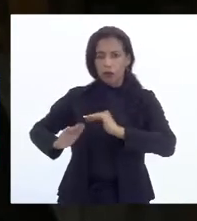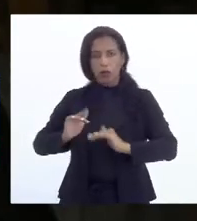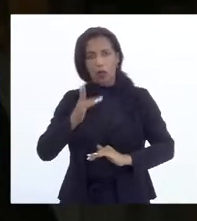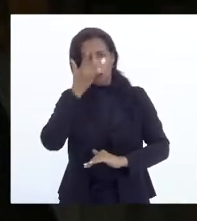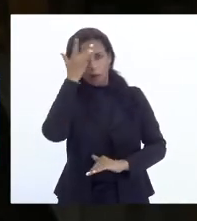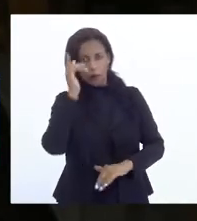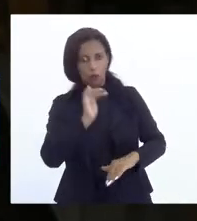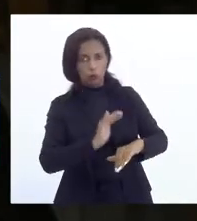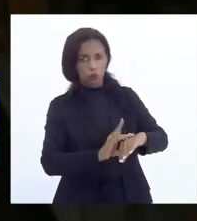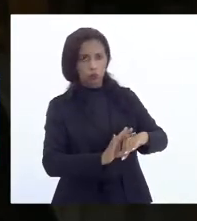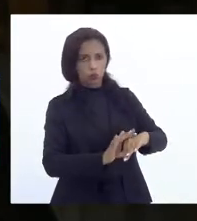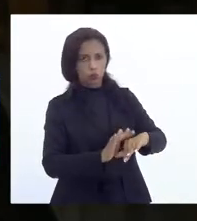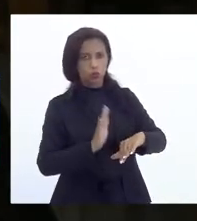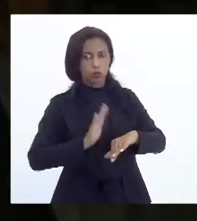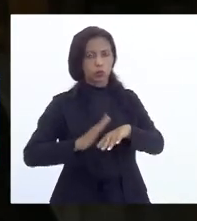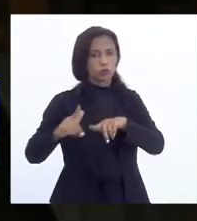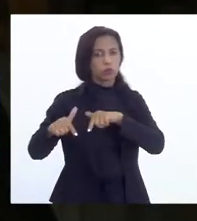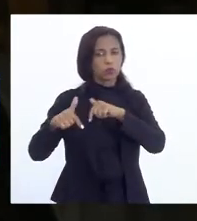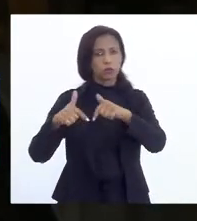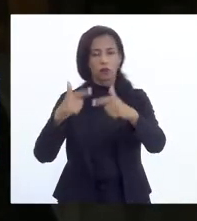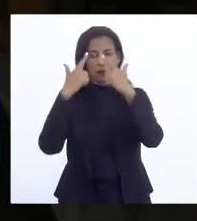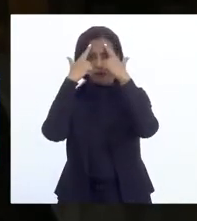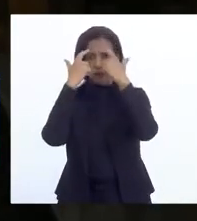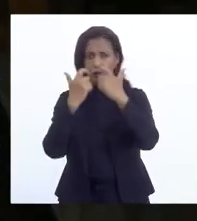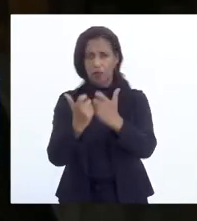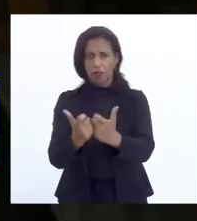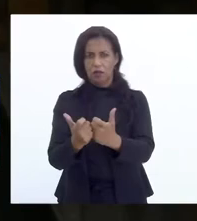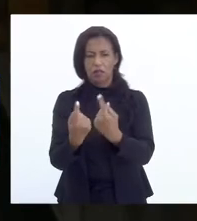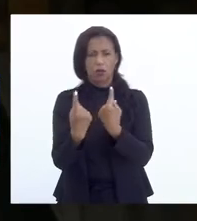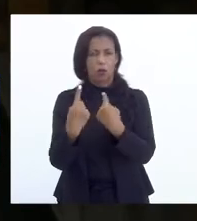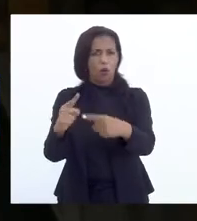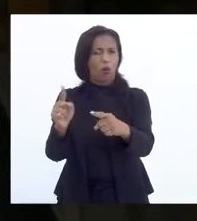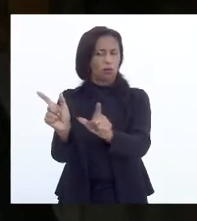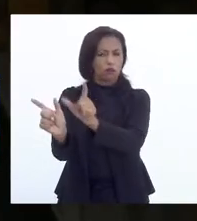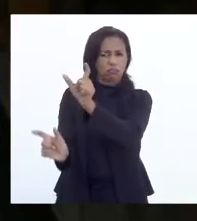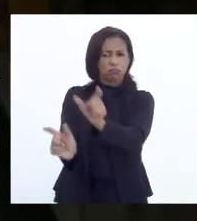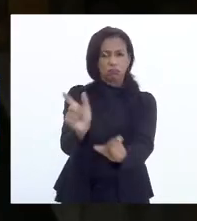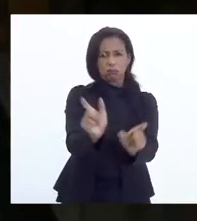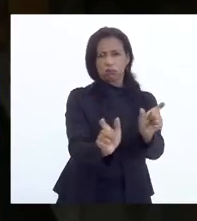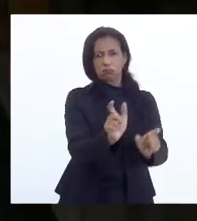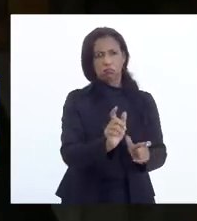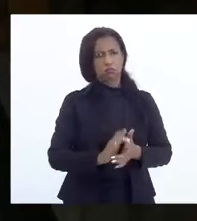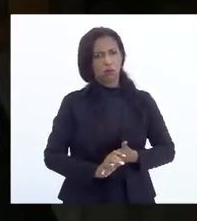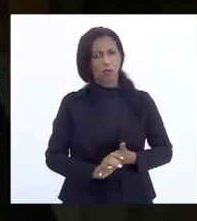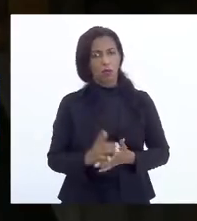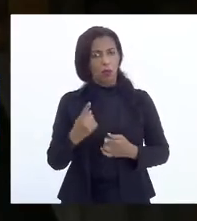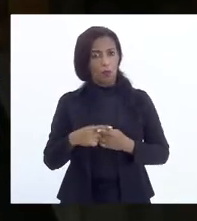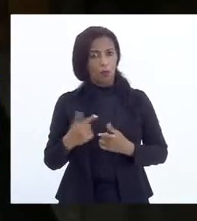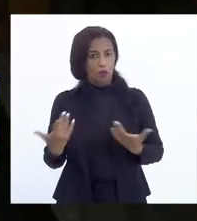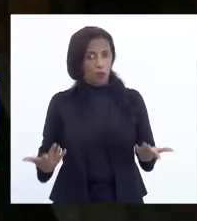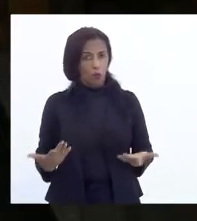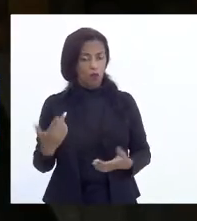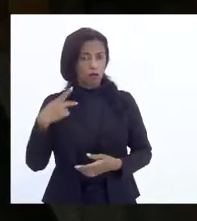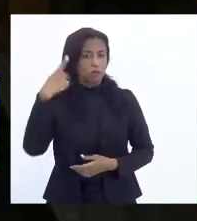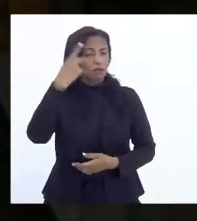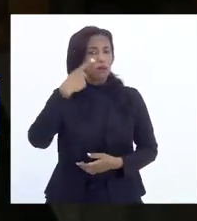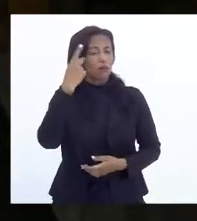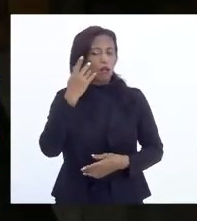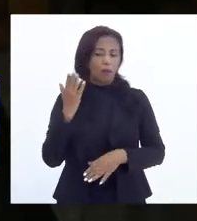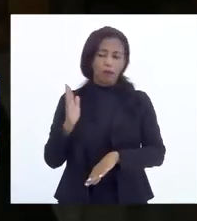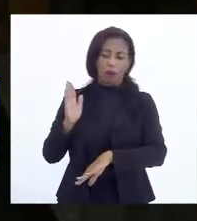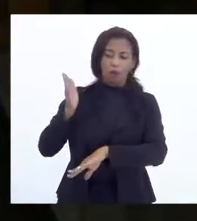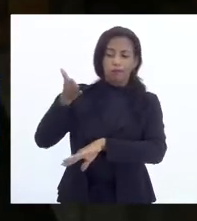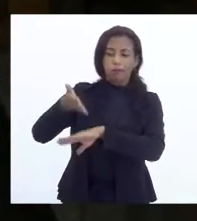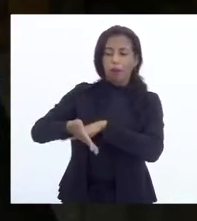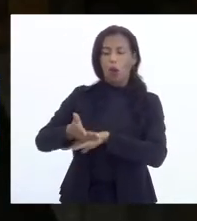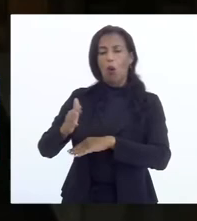pacientes, para não praticar violência contra quem quer que seja. Porque quando um parlamentar ou quando